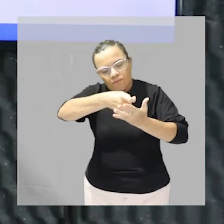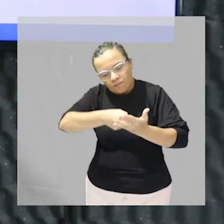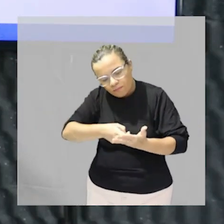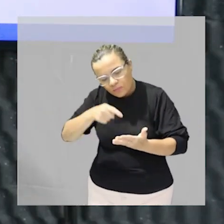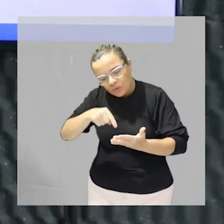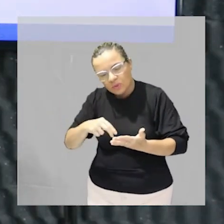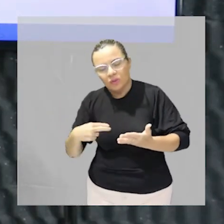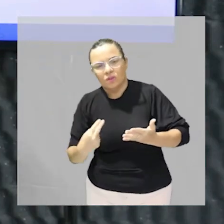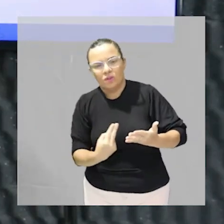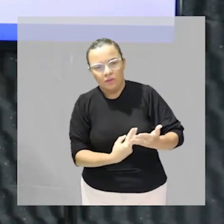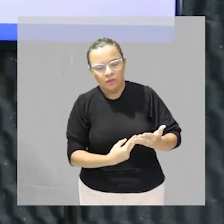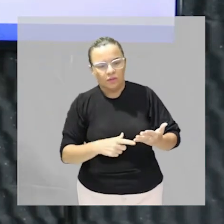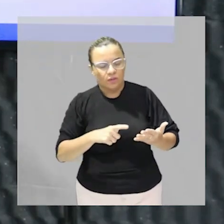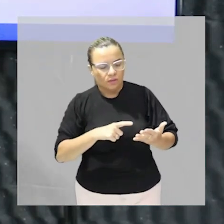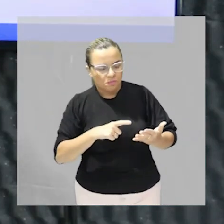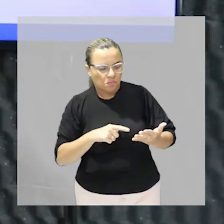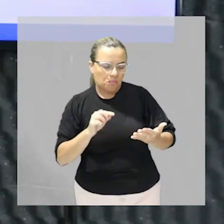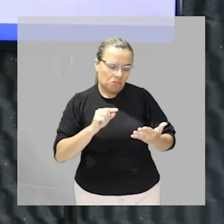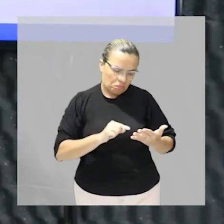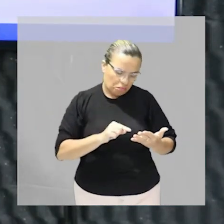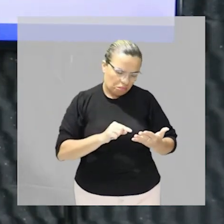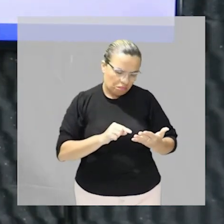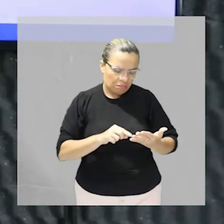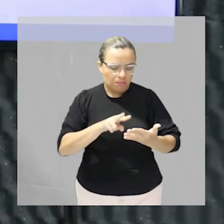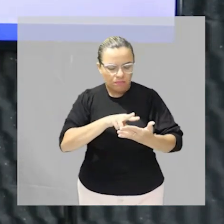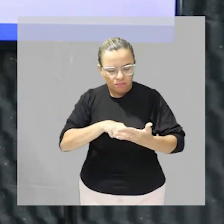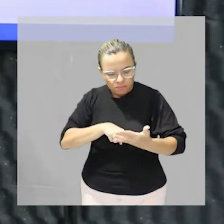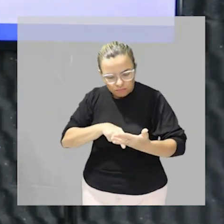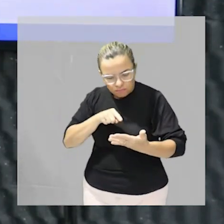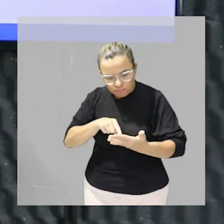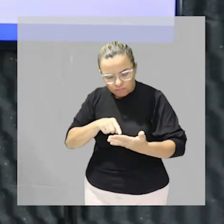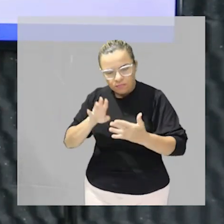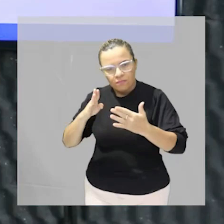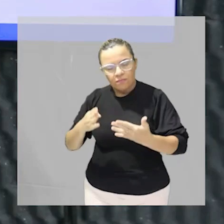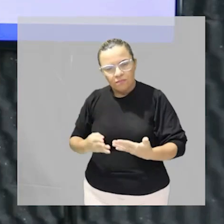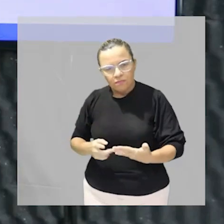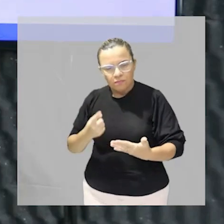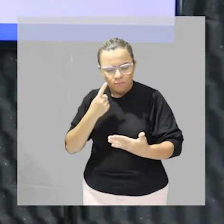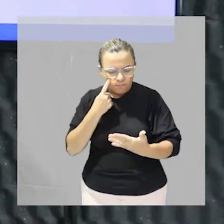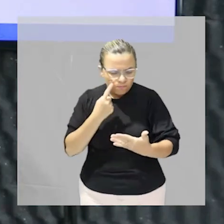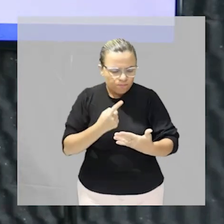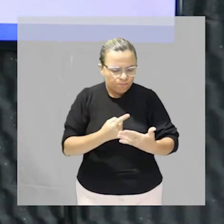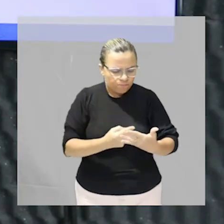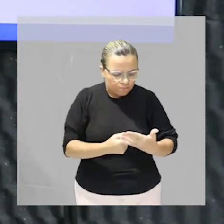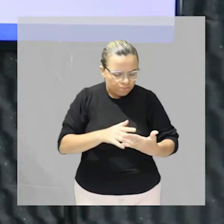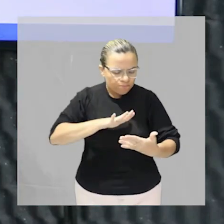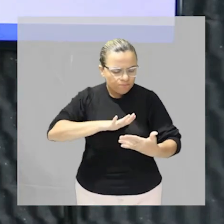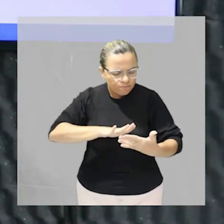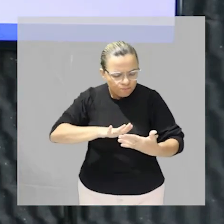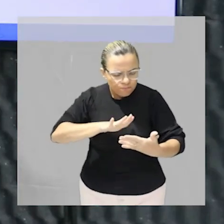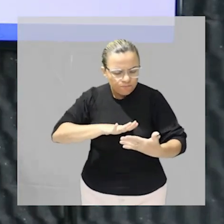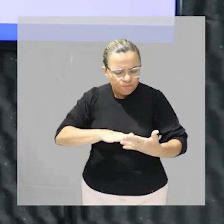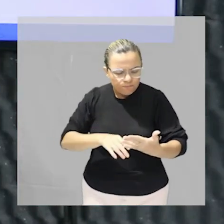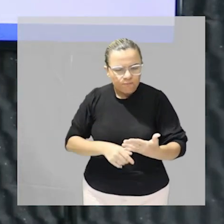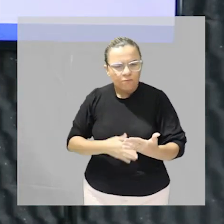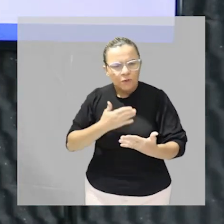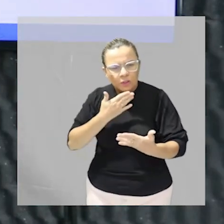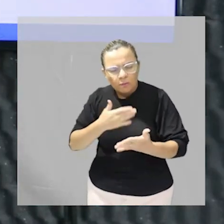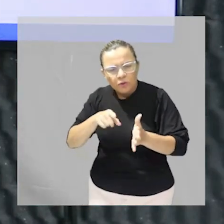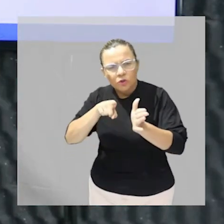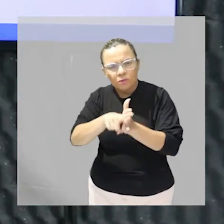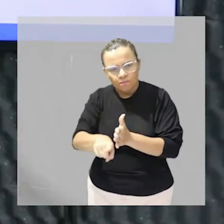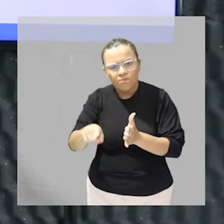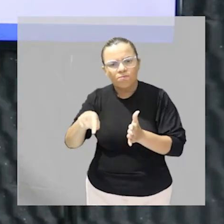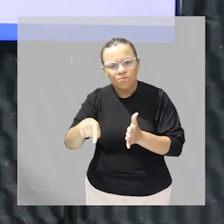quando nós tivermos algo para analisar nesse texto, observar com bastante cuidado o comando, o que ele